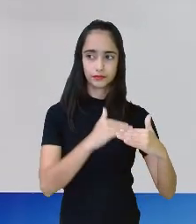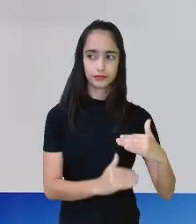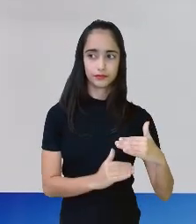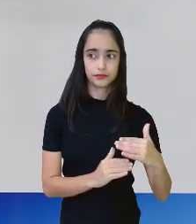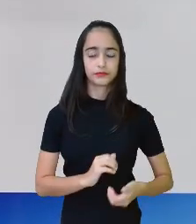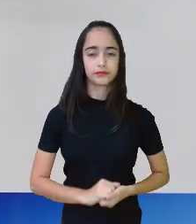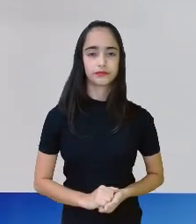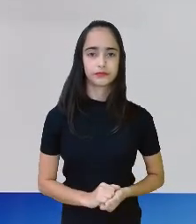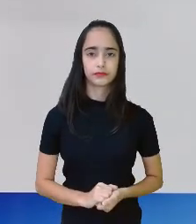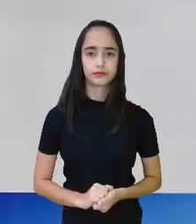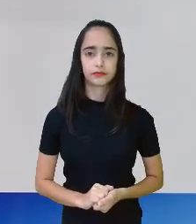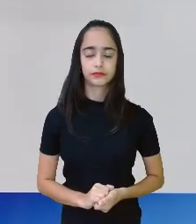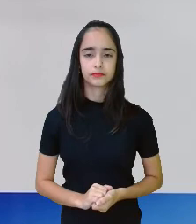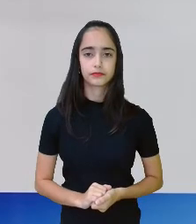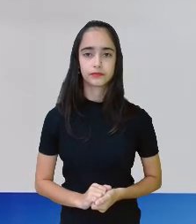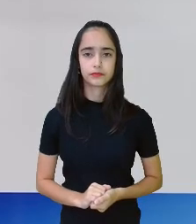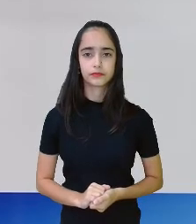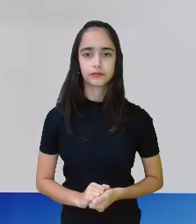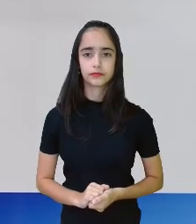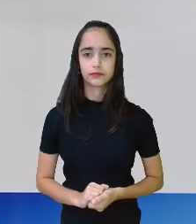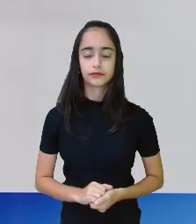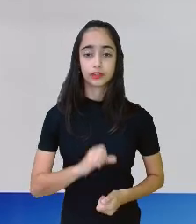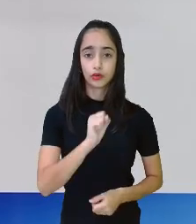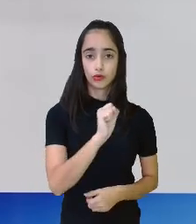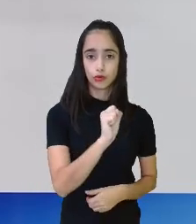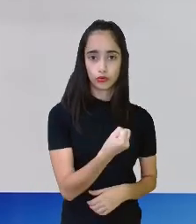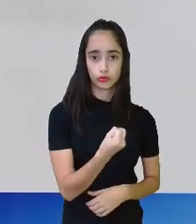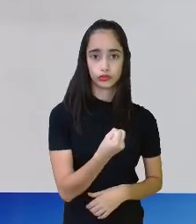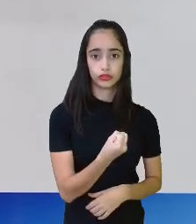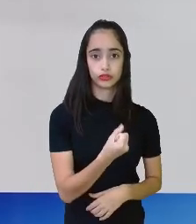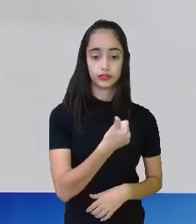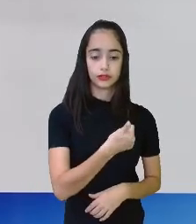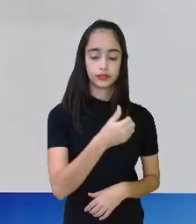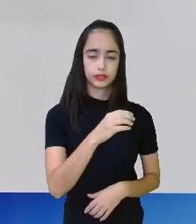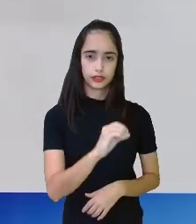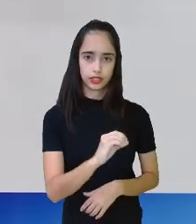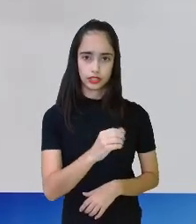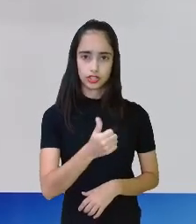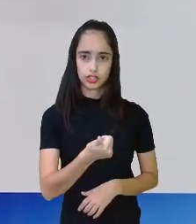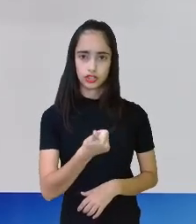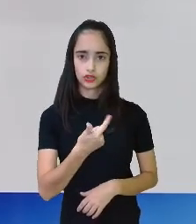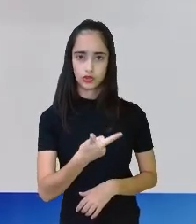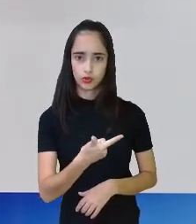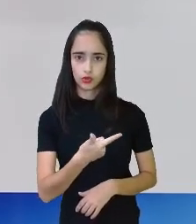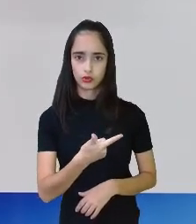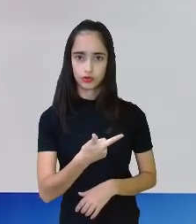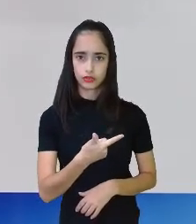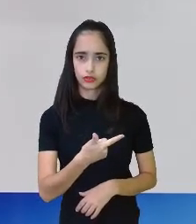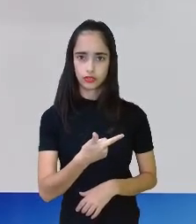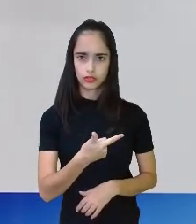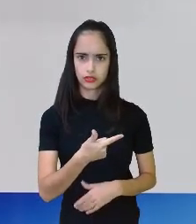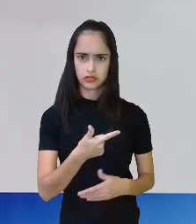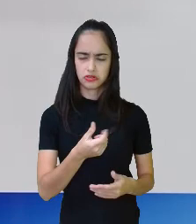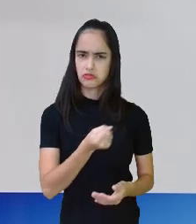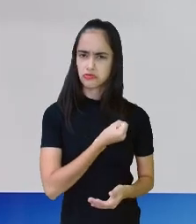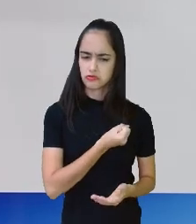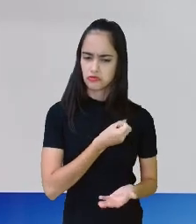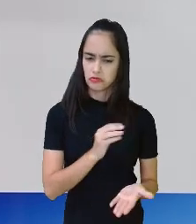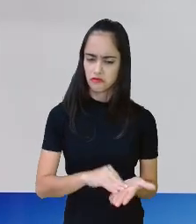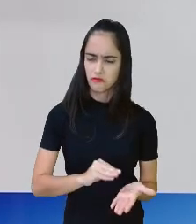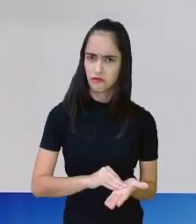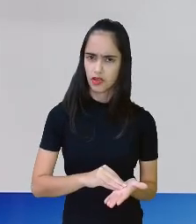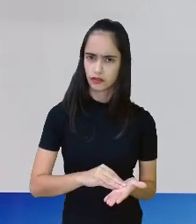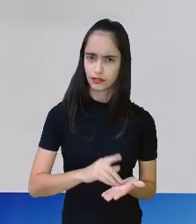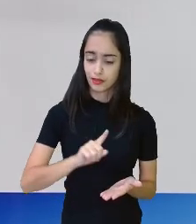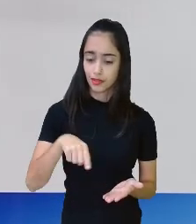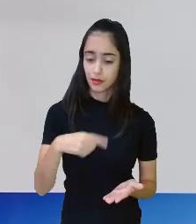meio. Aqui, olha, 8, 10, 12, o elemento oculto e o 16.